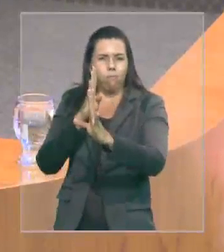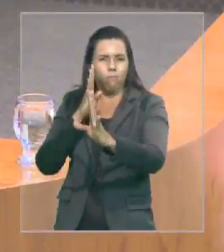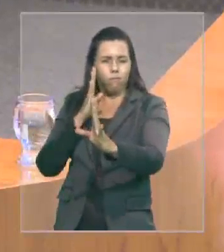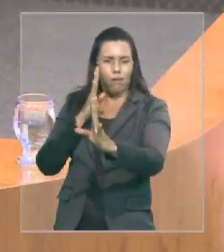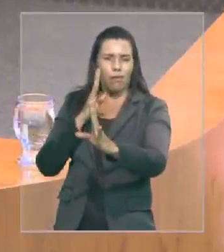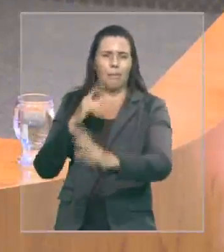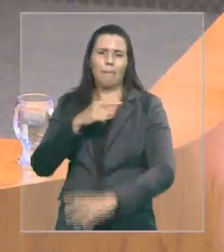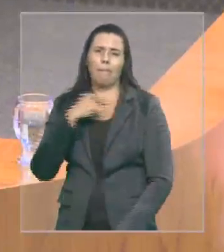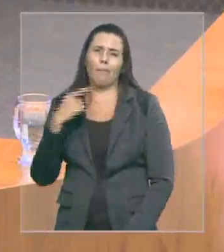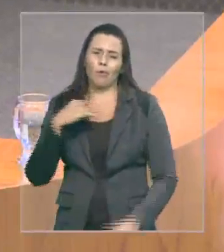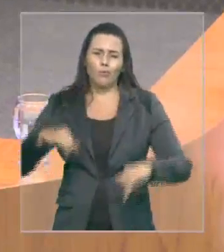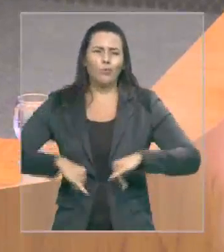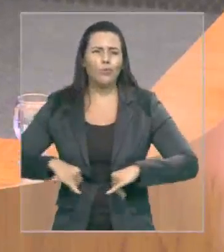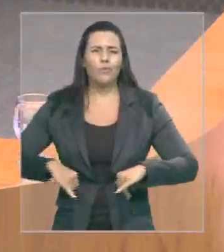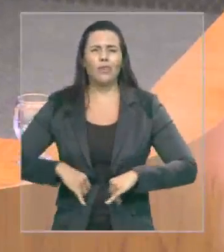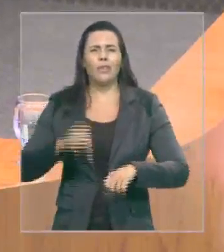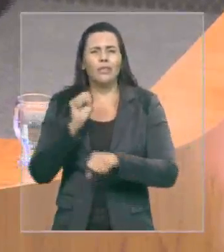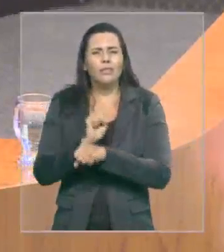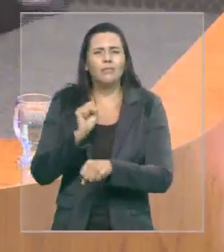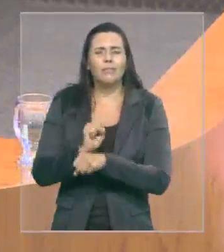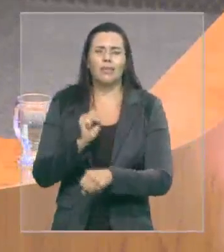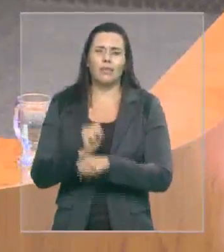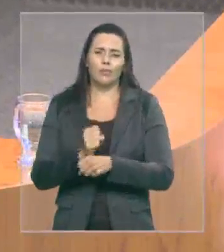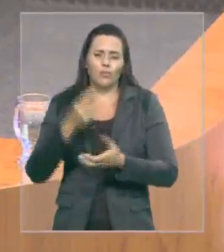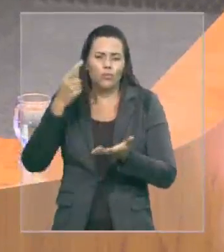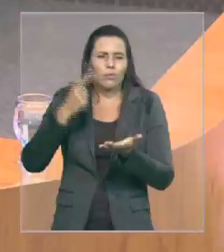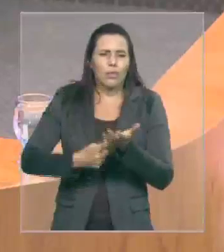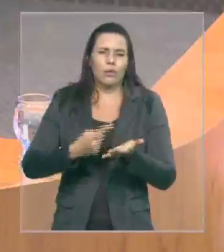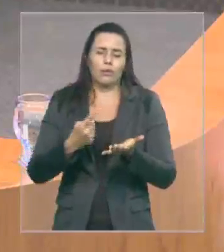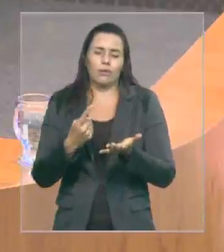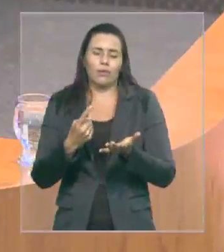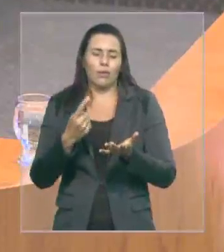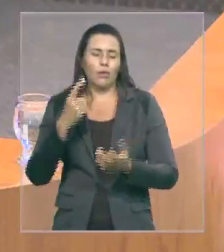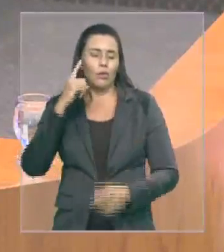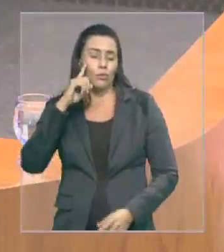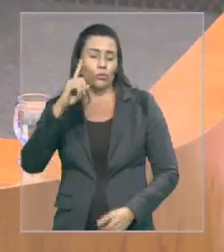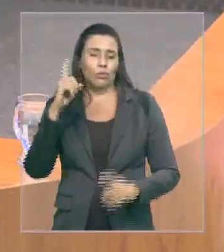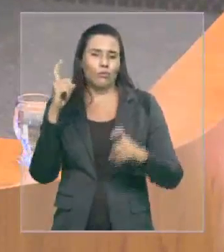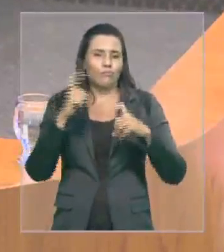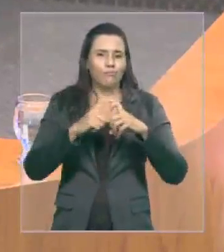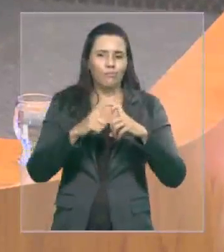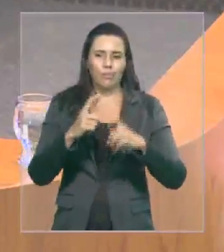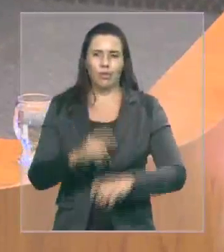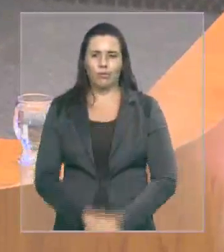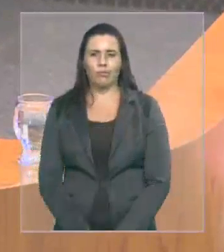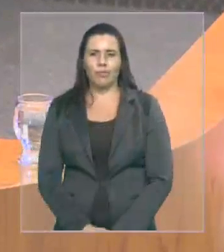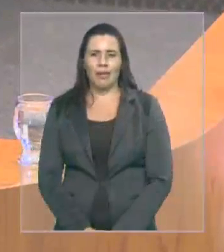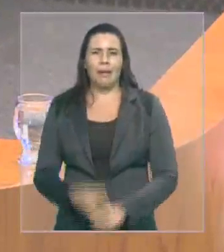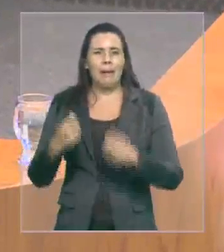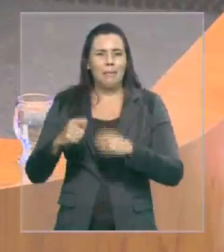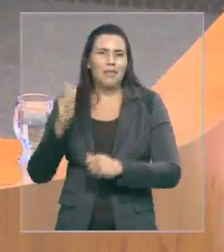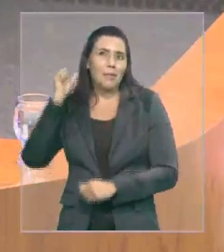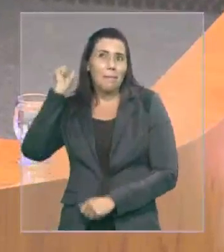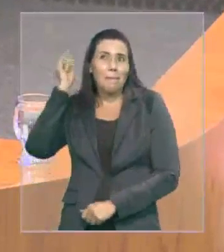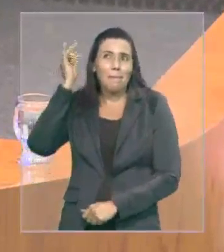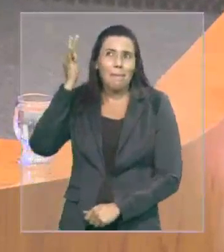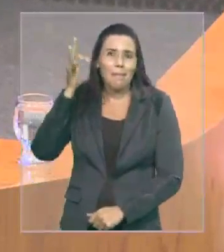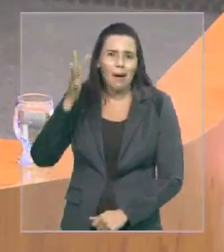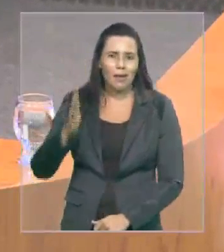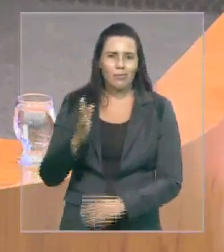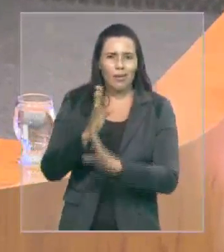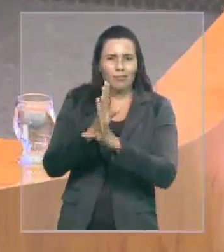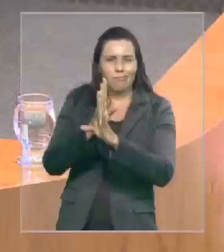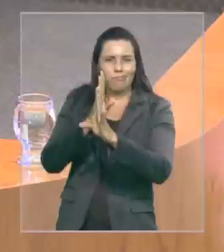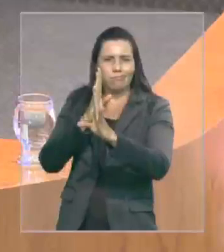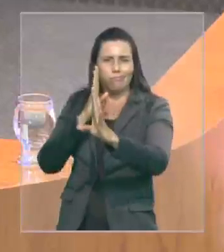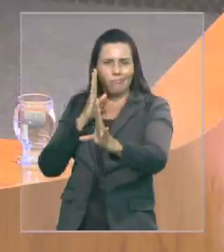consulta. Não é para marcar a consulta. Ele madruga lá, ou ele vai bem cedo, para pegar uma senha, para voltar 8 dias e